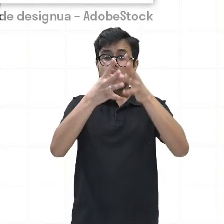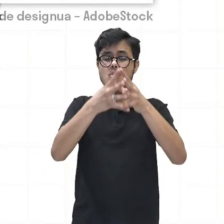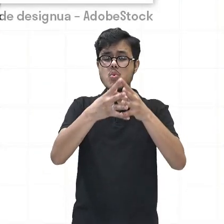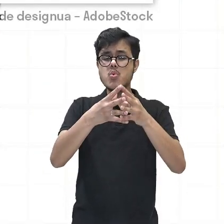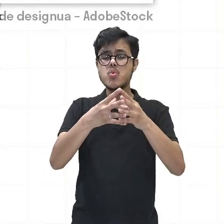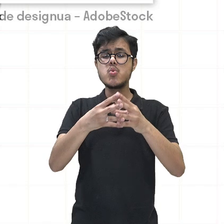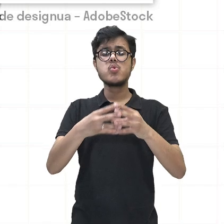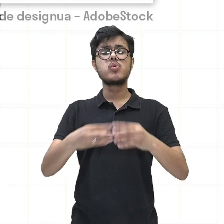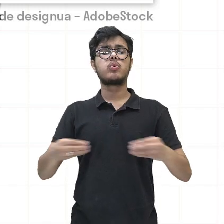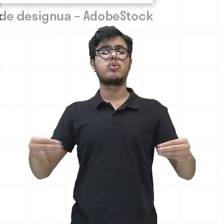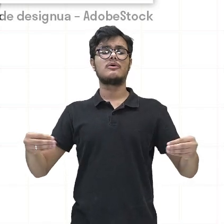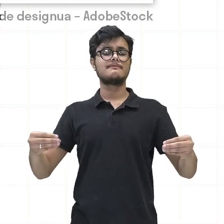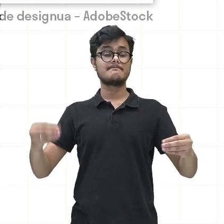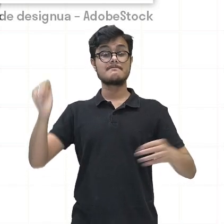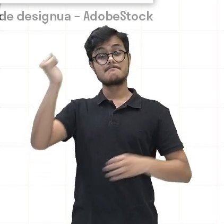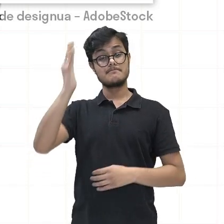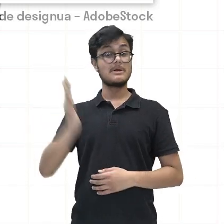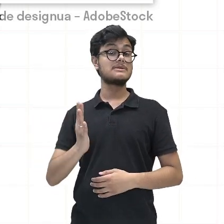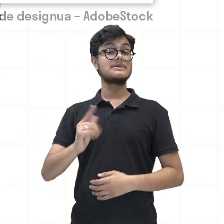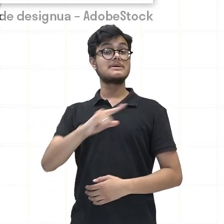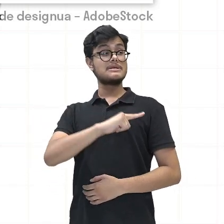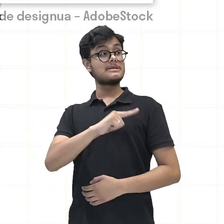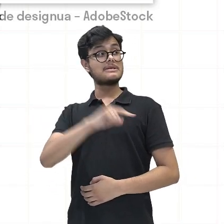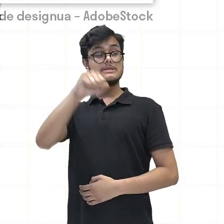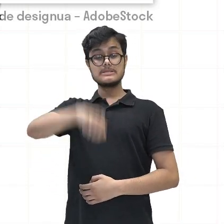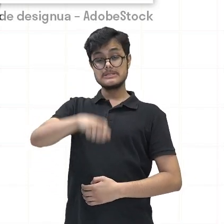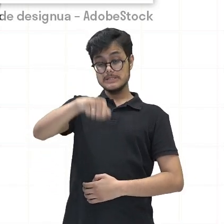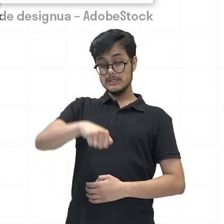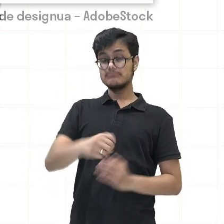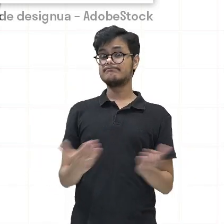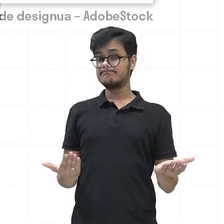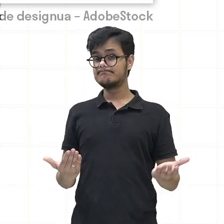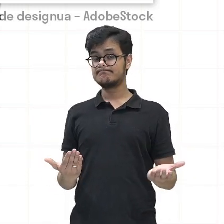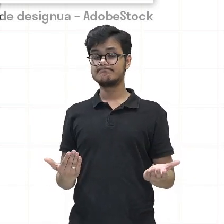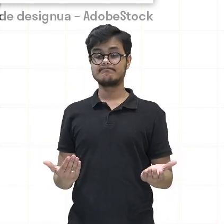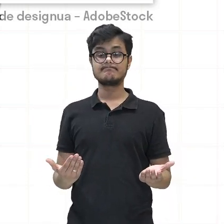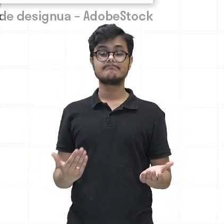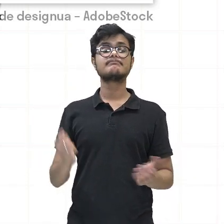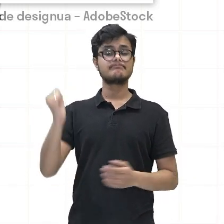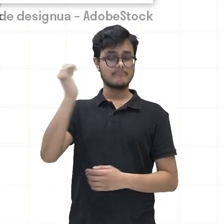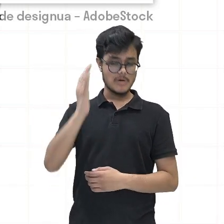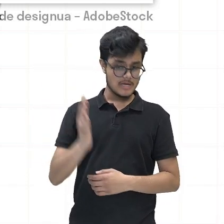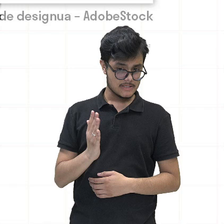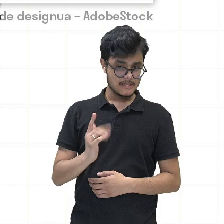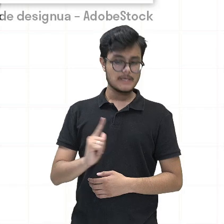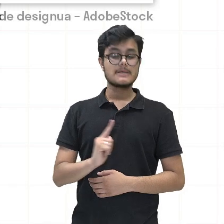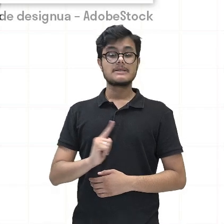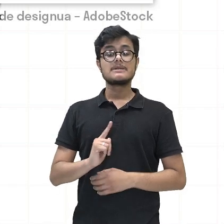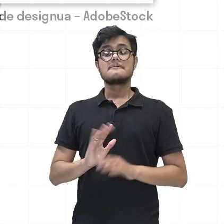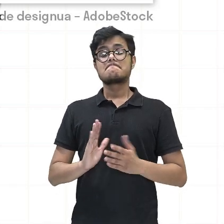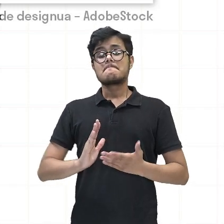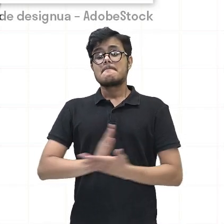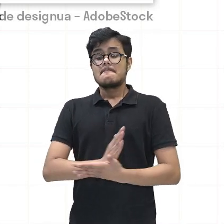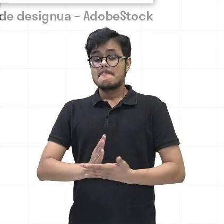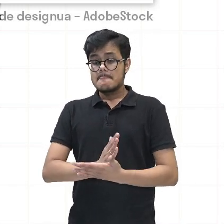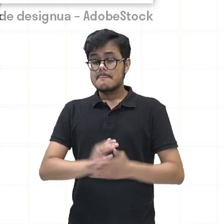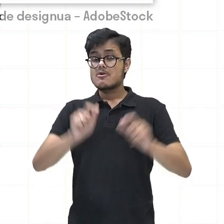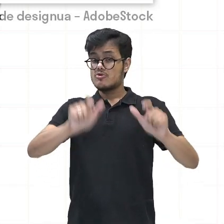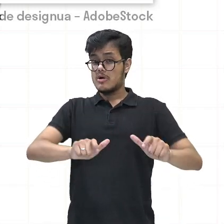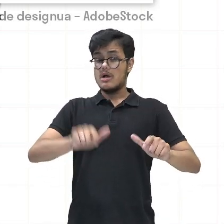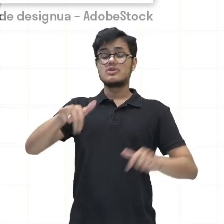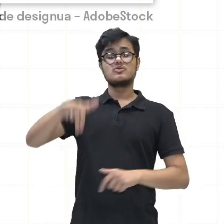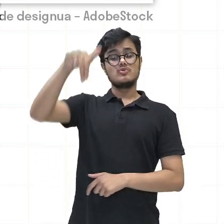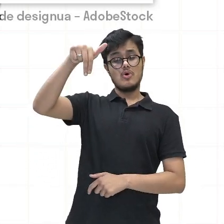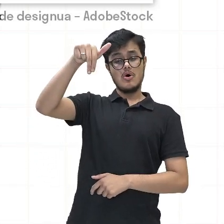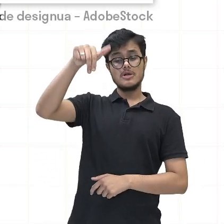do Brasil. Então, ele vai provocar secas no território, na região norte e